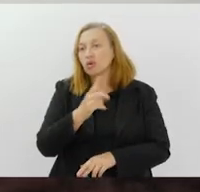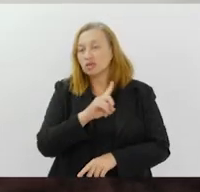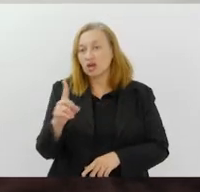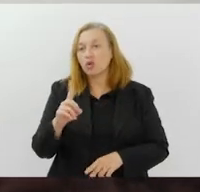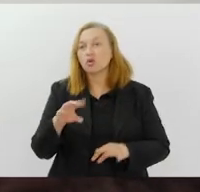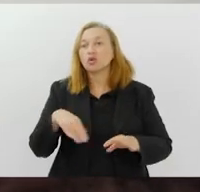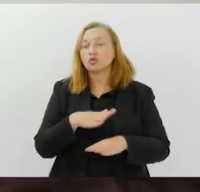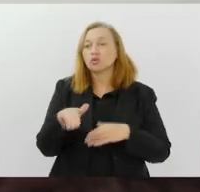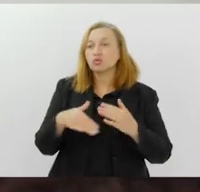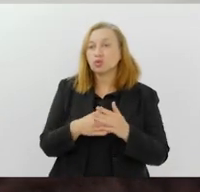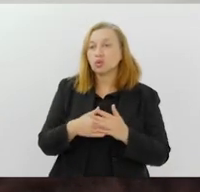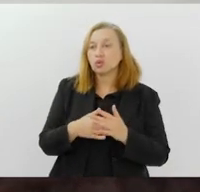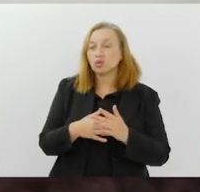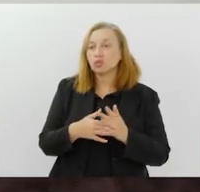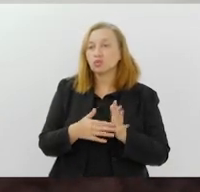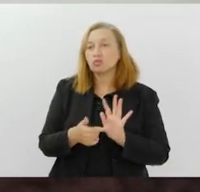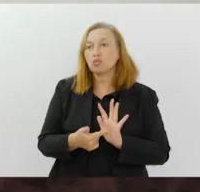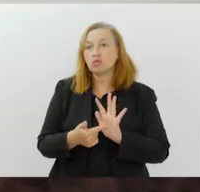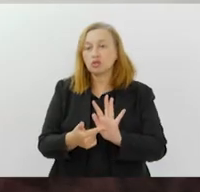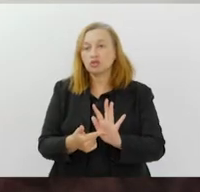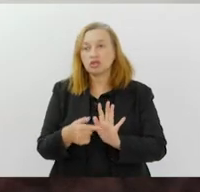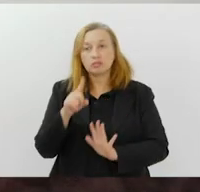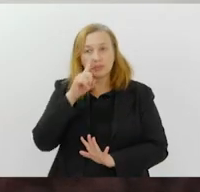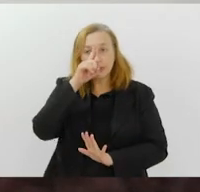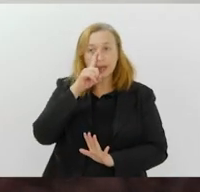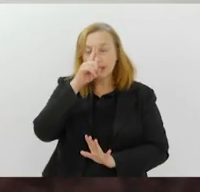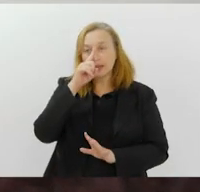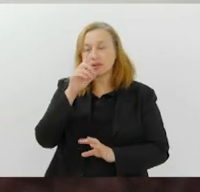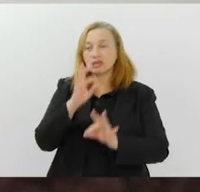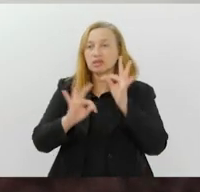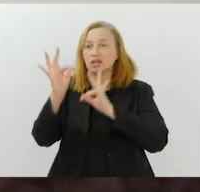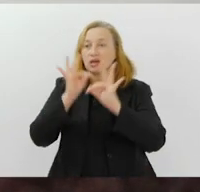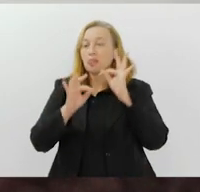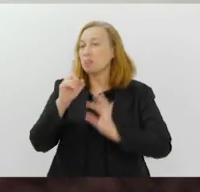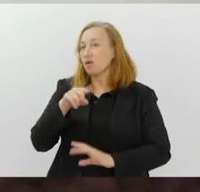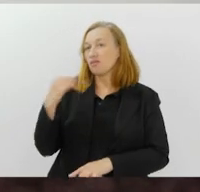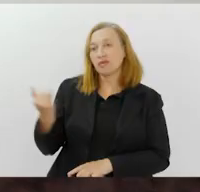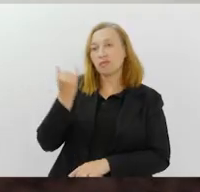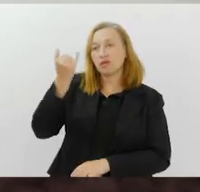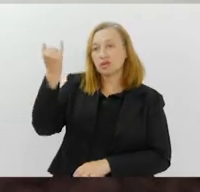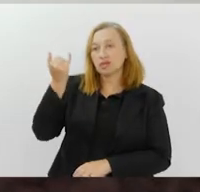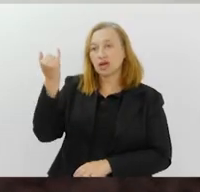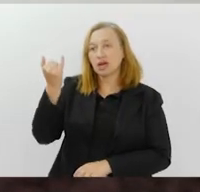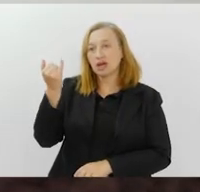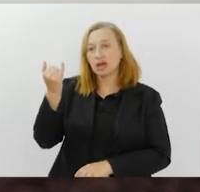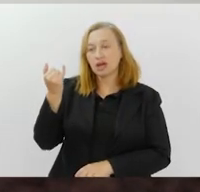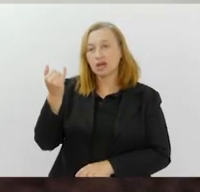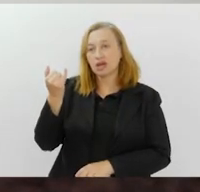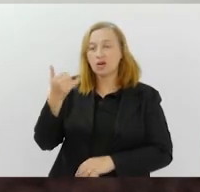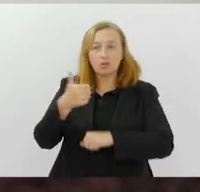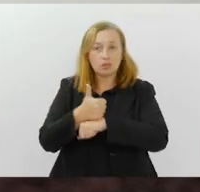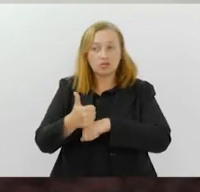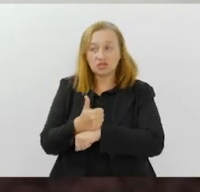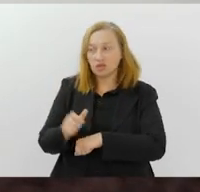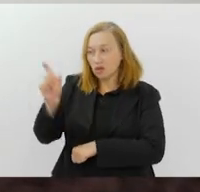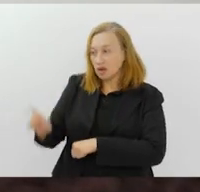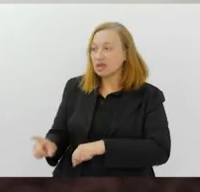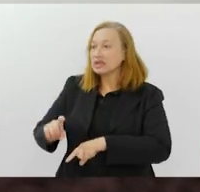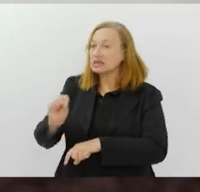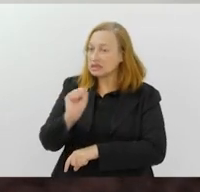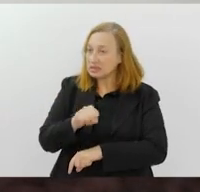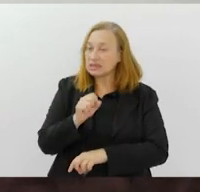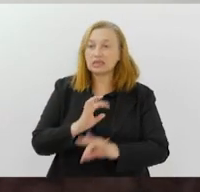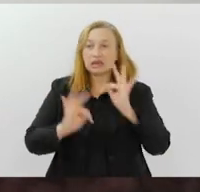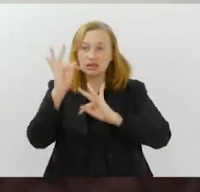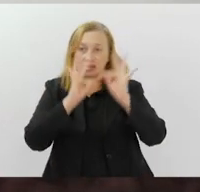vai importar o o o profissional ali o que vai importar a tecnologia o